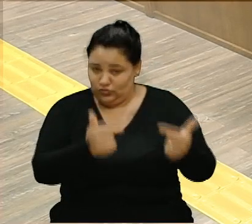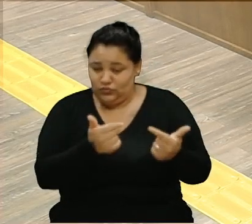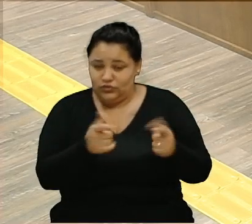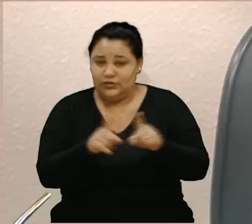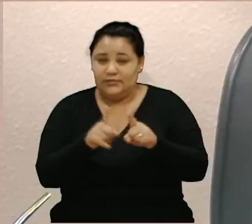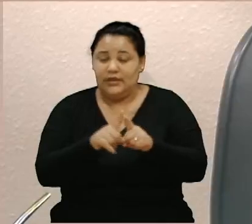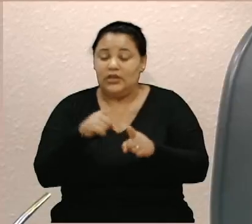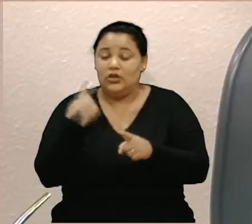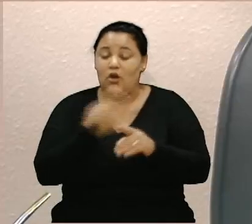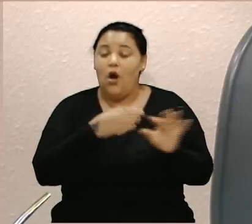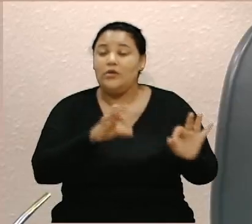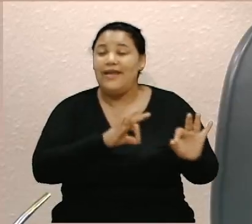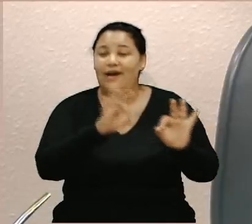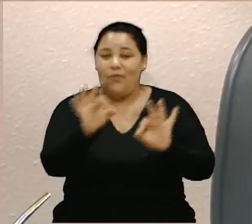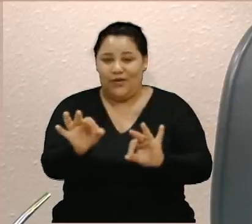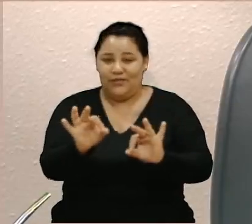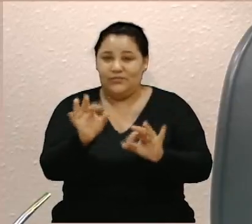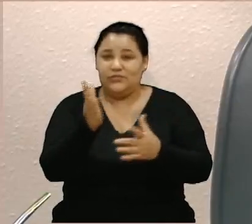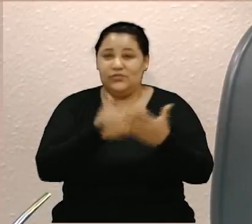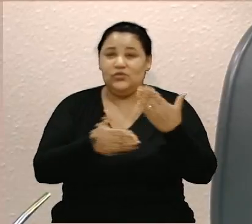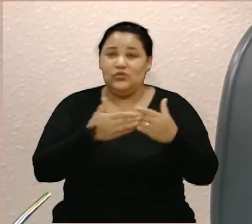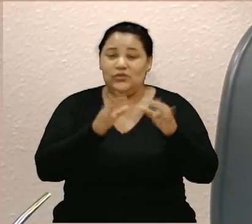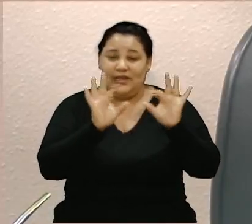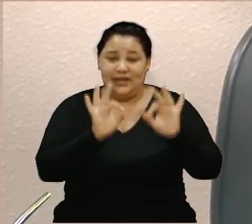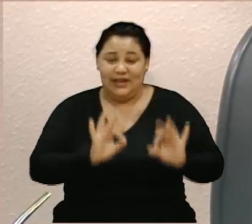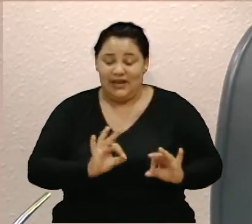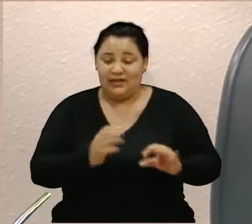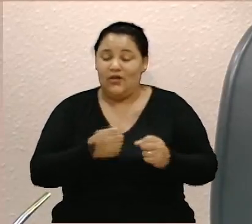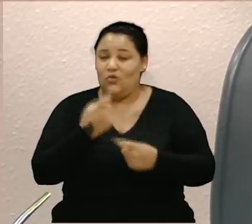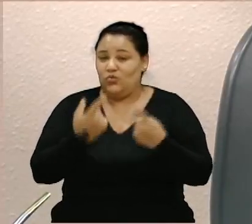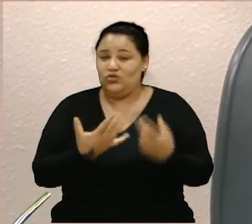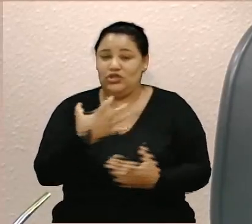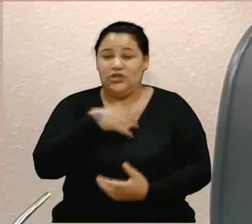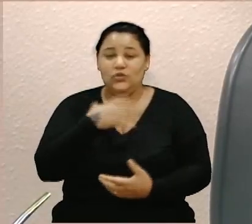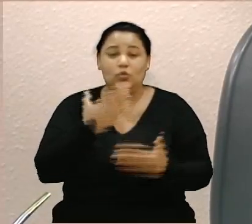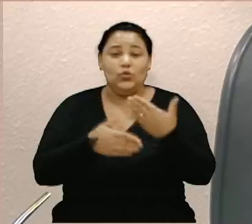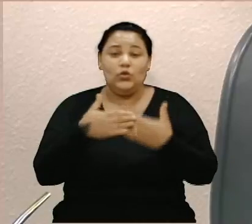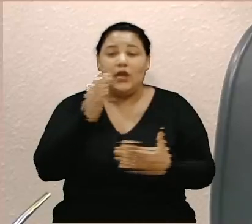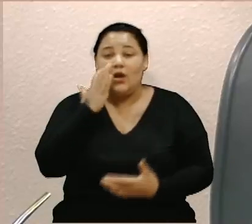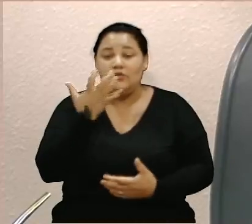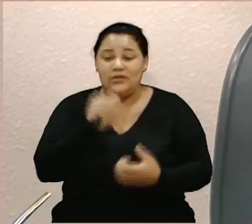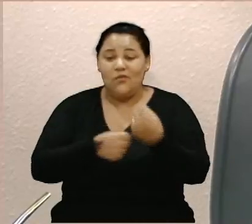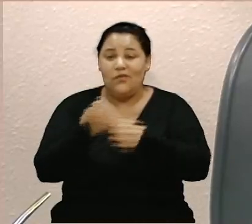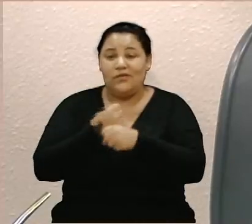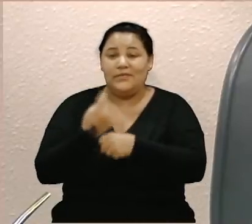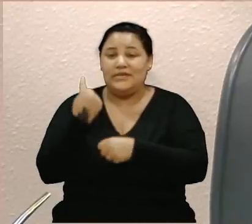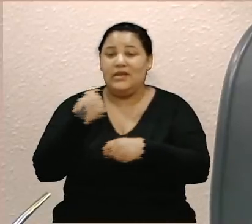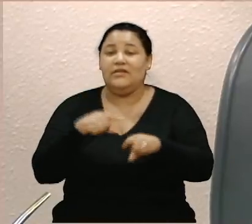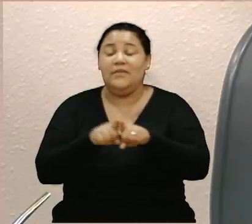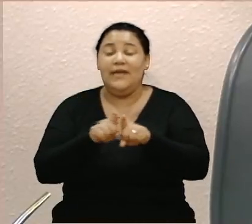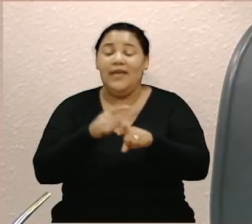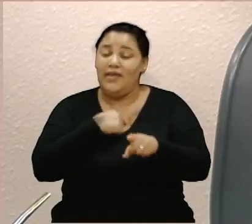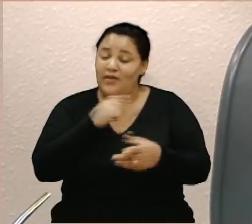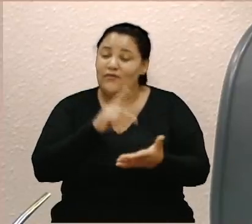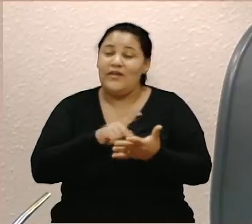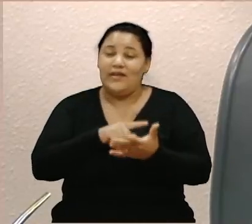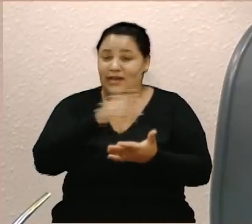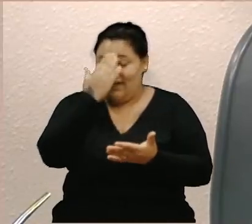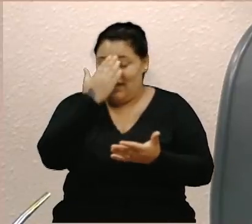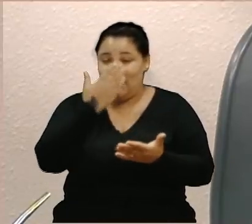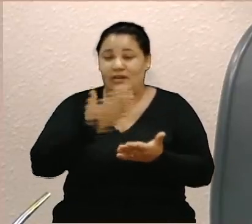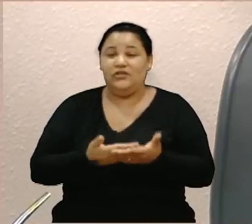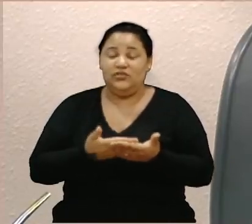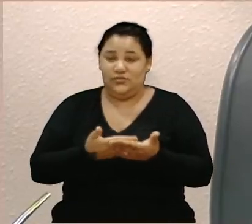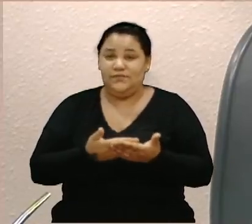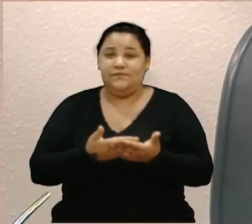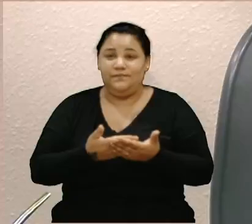que acompanhamos, né, todos nós acompanhamos de alguma forma tudo o que aconteceu no ano passado. E eu acredito que,